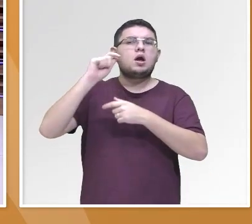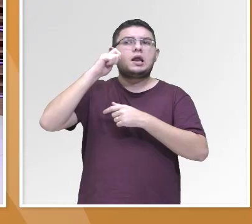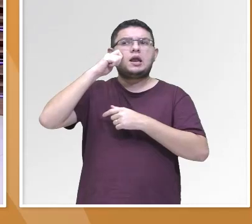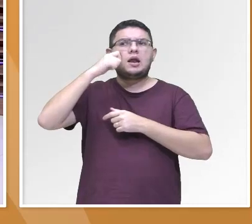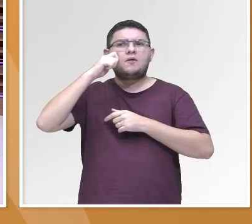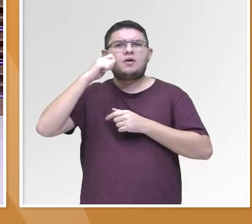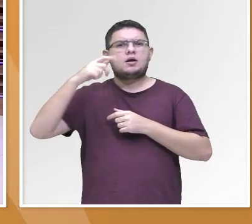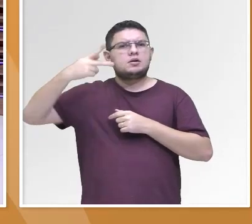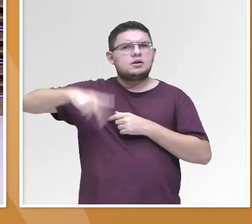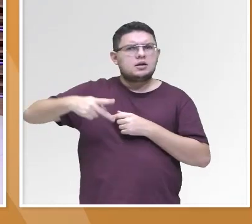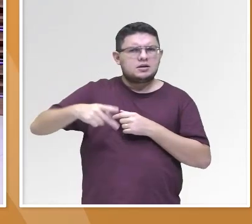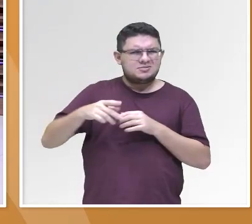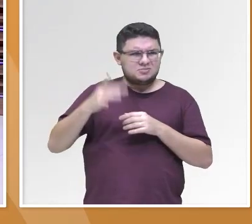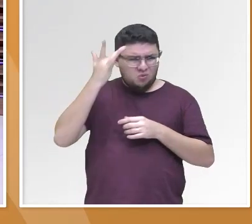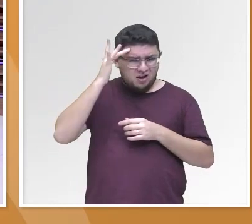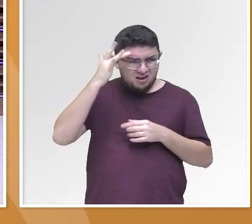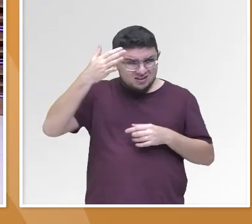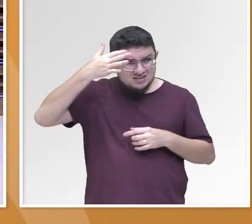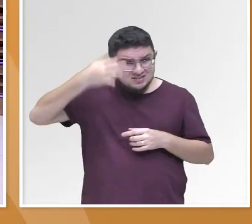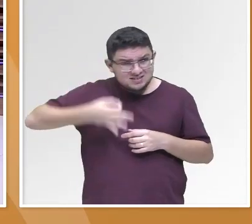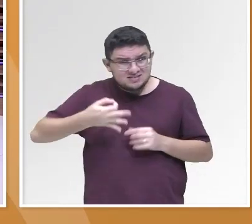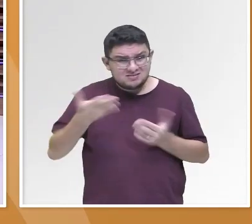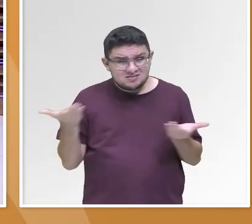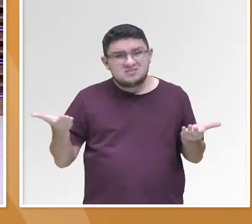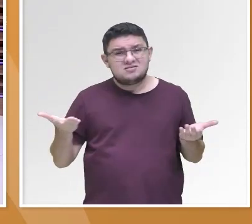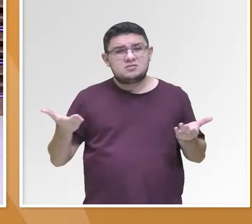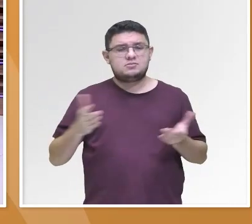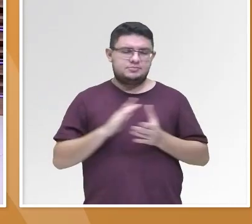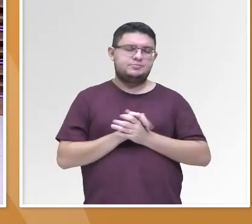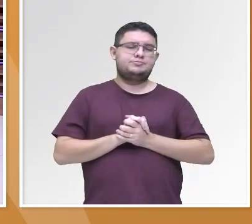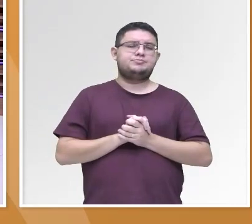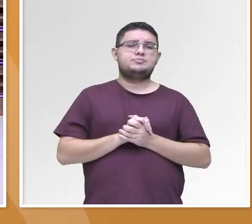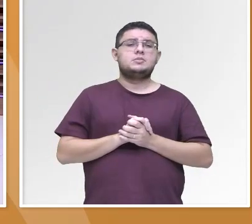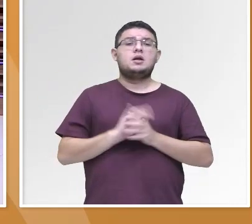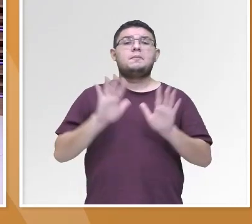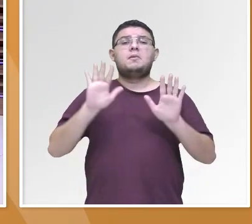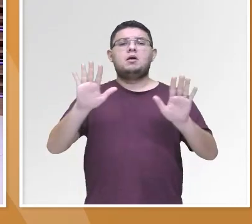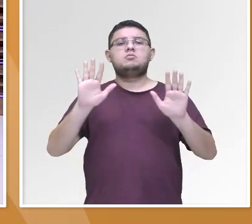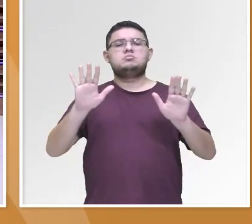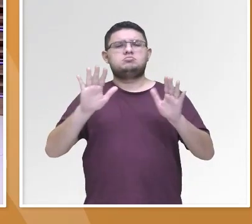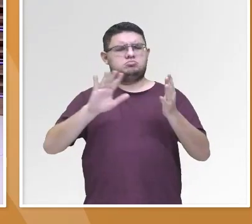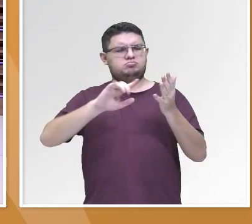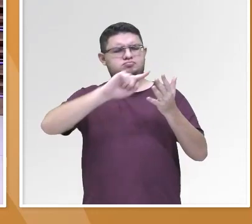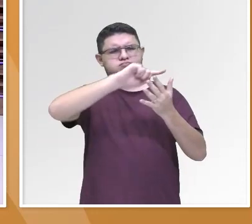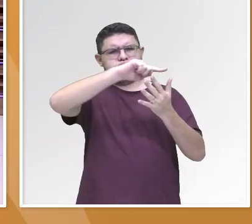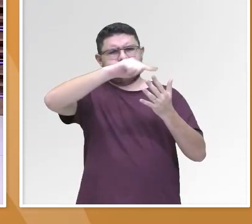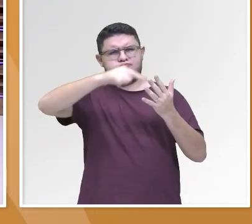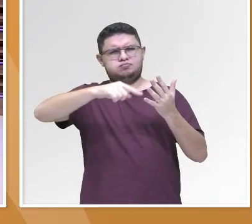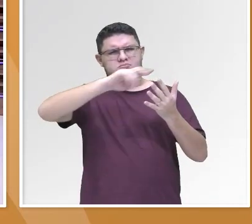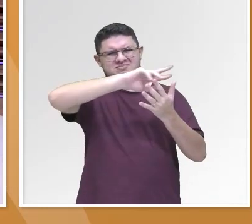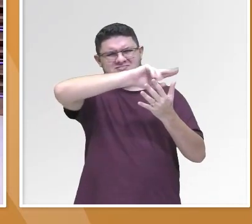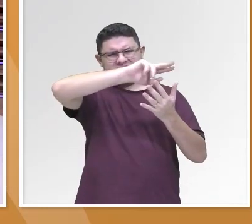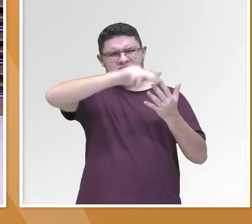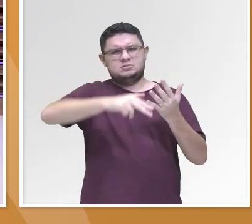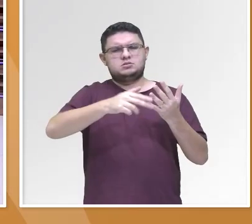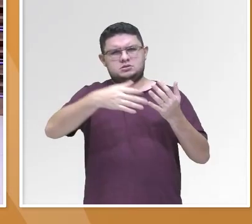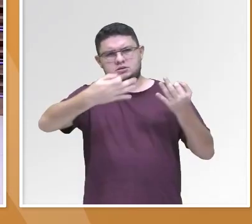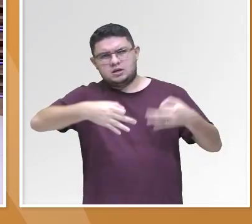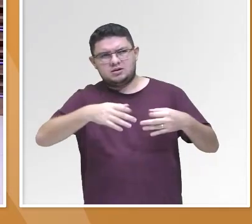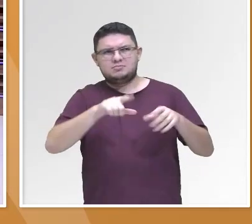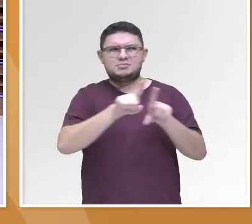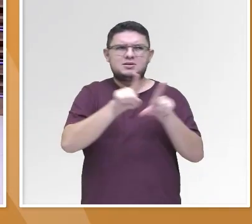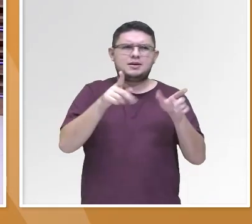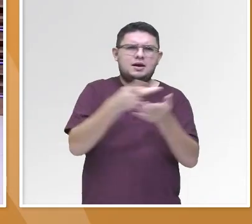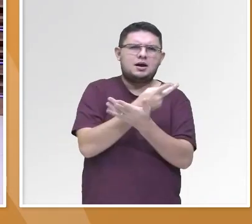pergunto, será que está certo? Na verdade, as respostas estão certas, mas ao mesmo tempo estão erradas. Como